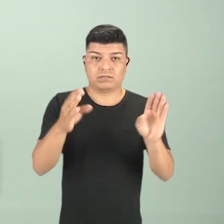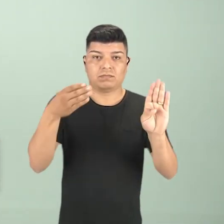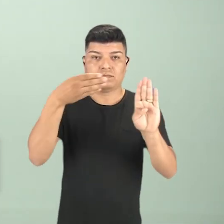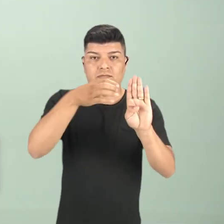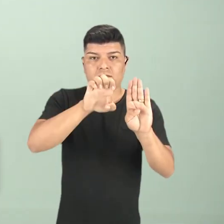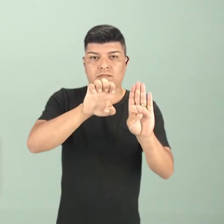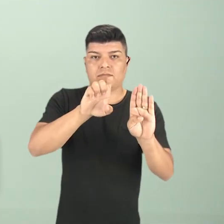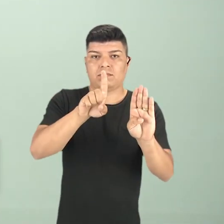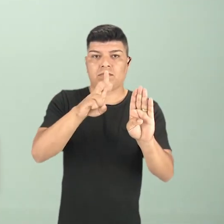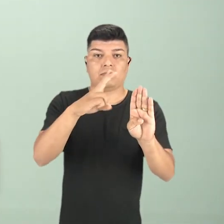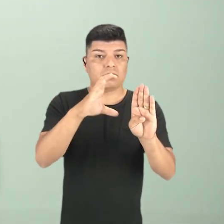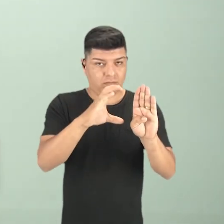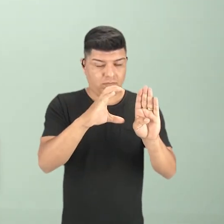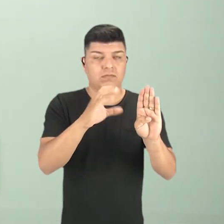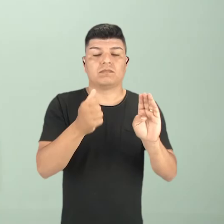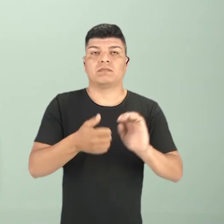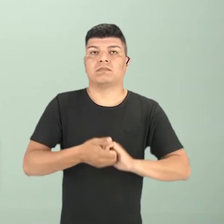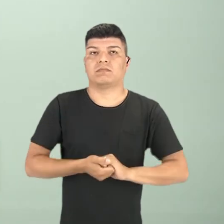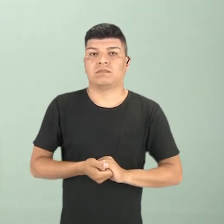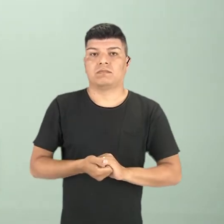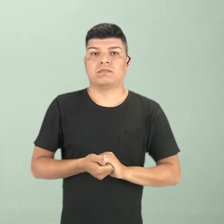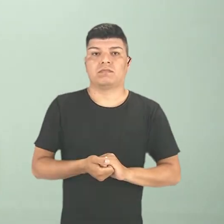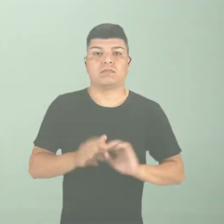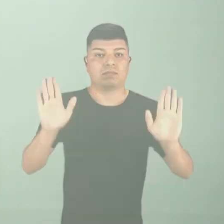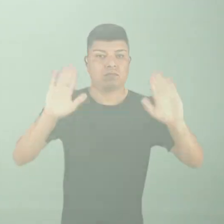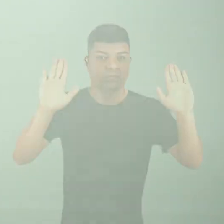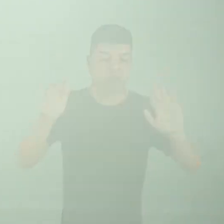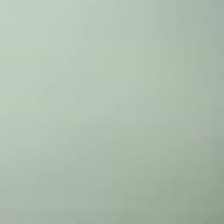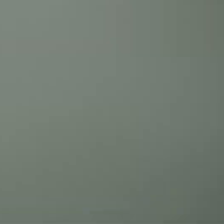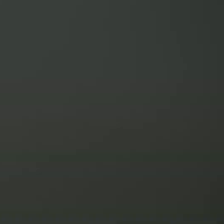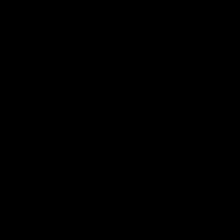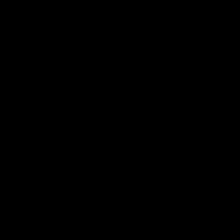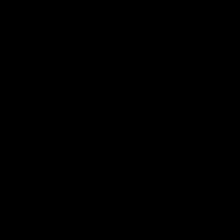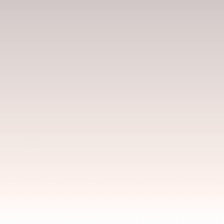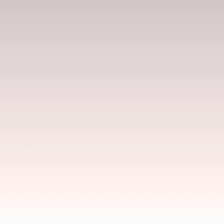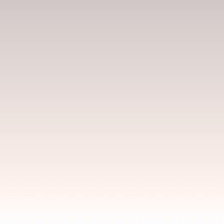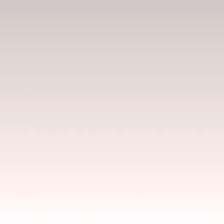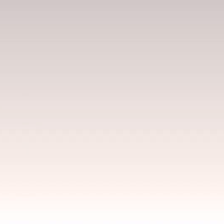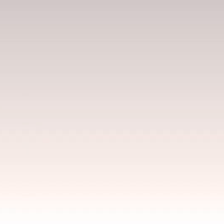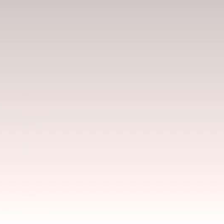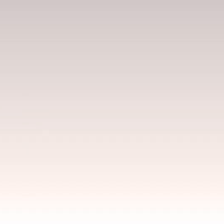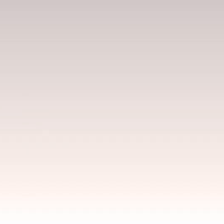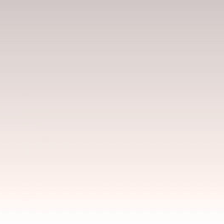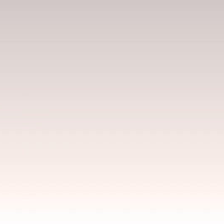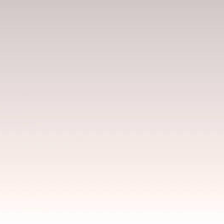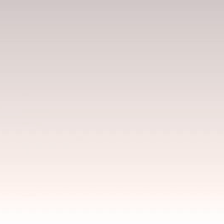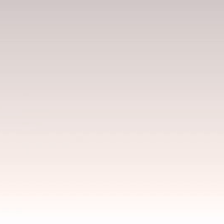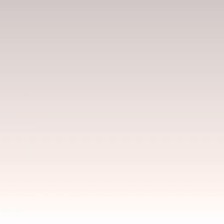plataforma Eduque, né? Até o nosso próximo encontro.